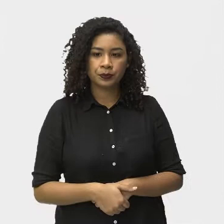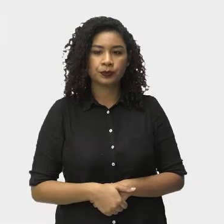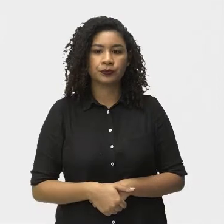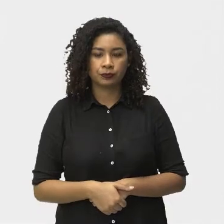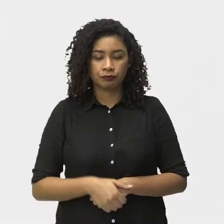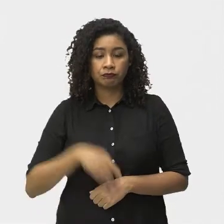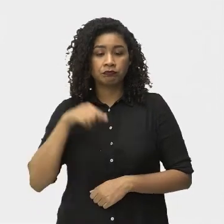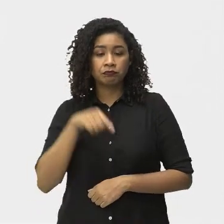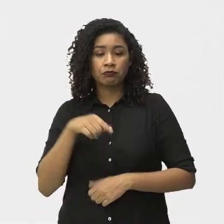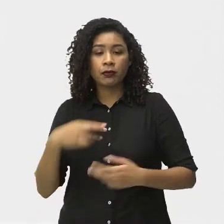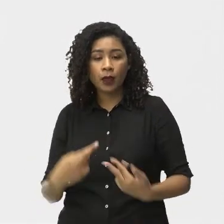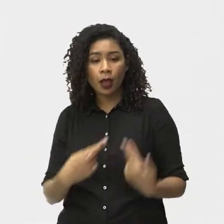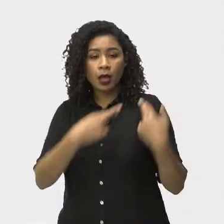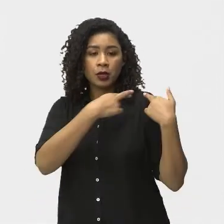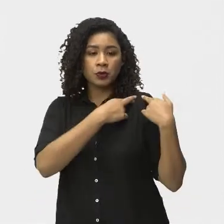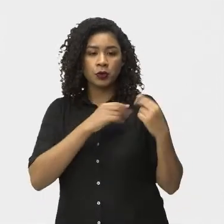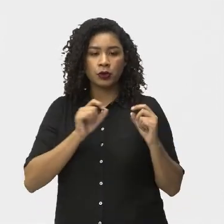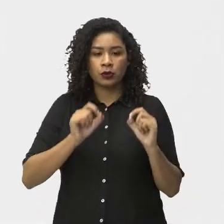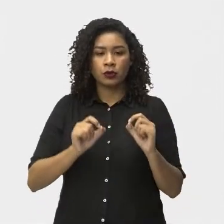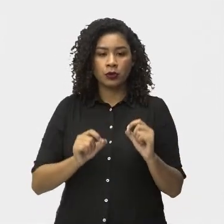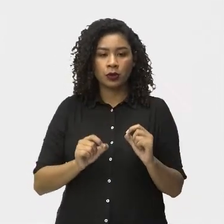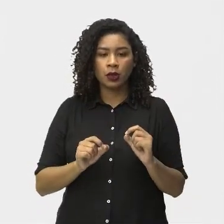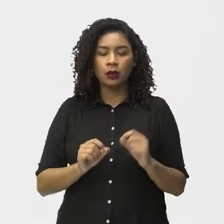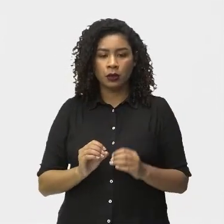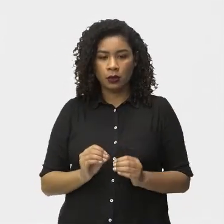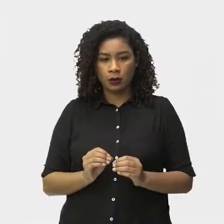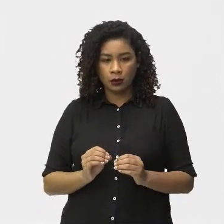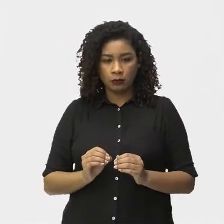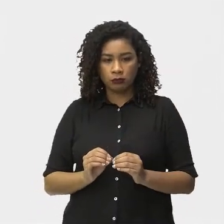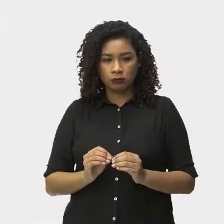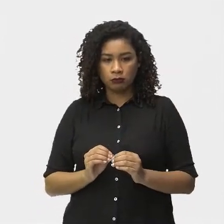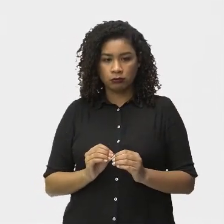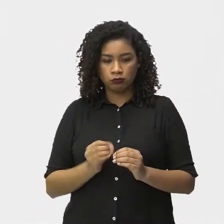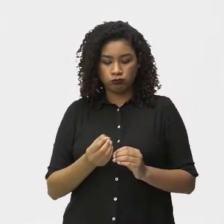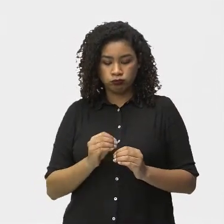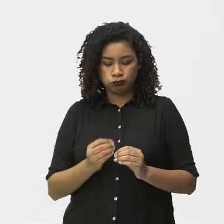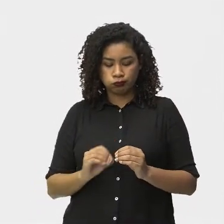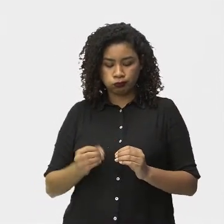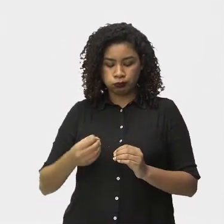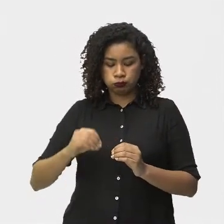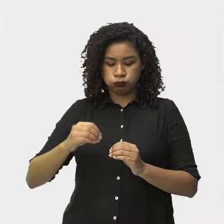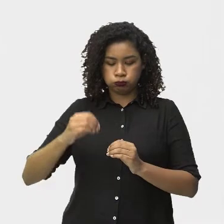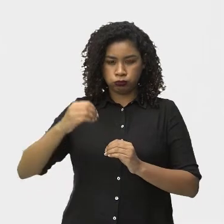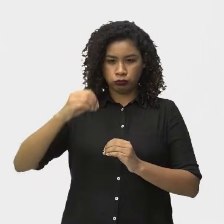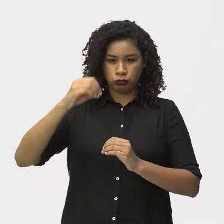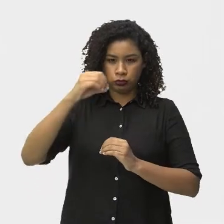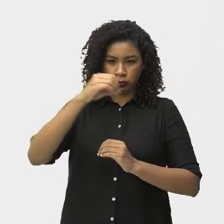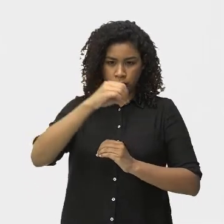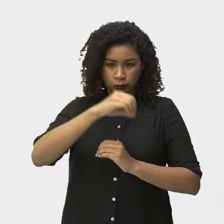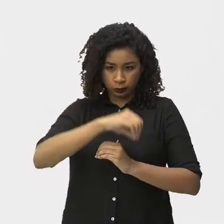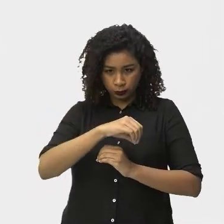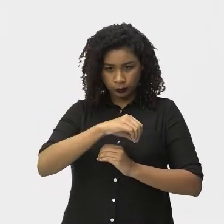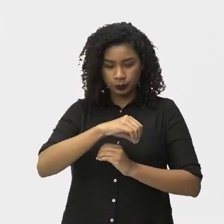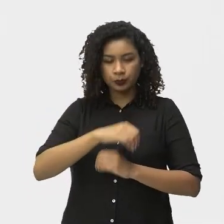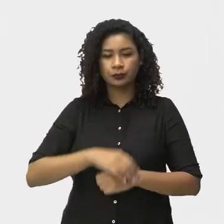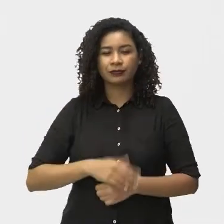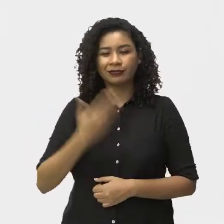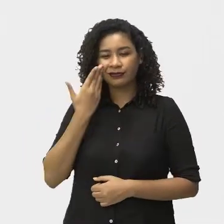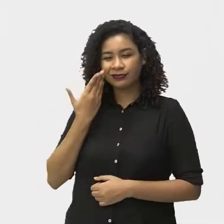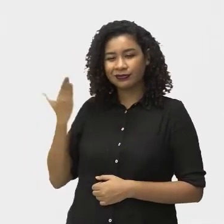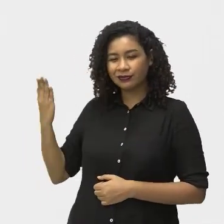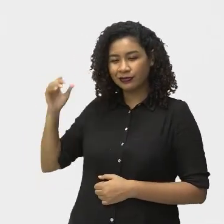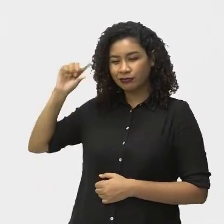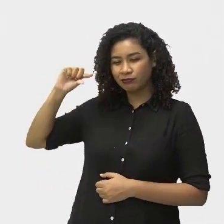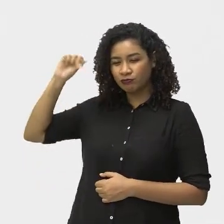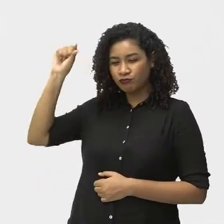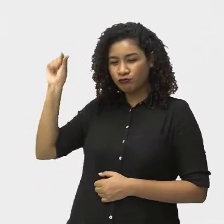de transportar o óvulo, ou o ovócito secundário, do ovário até o útero. Então a gente só observa aí na imagem, ó, as tubas uterinas,